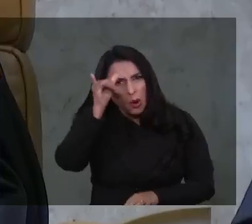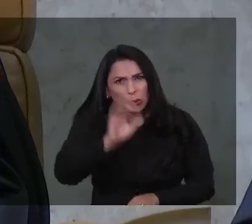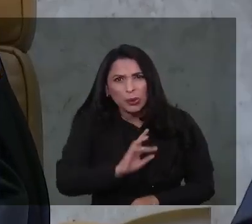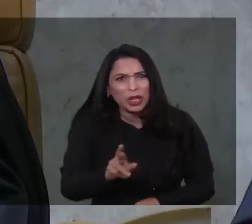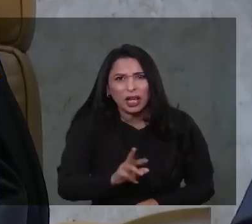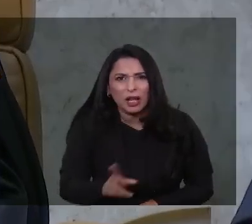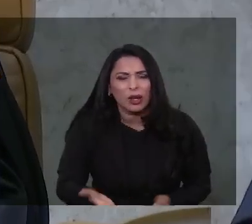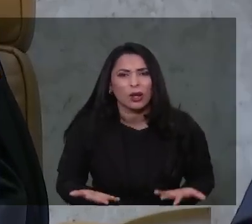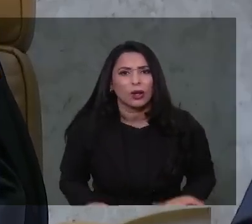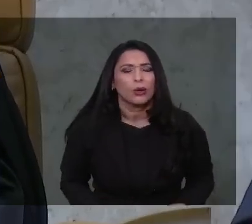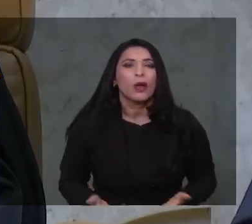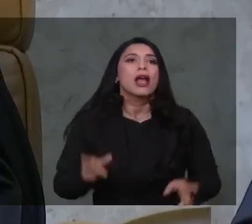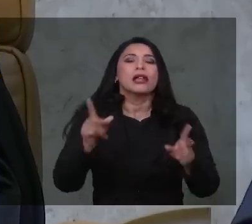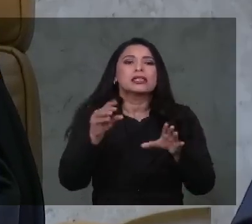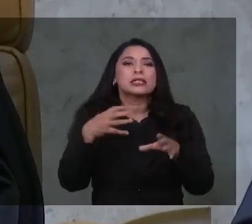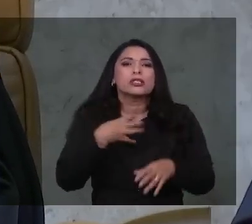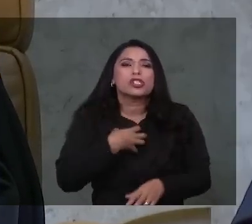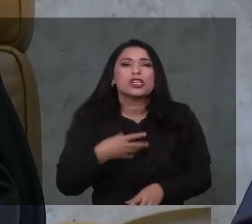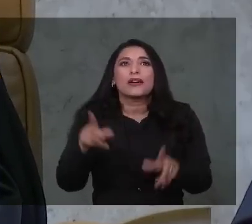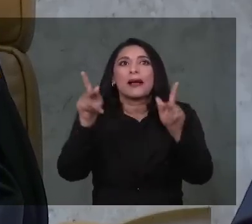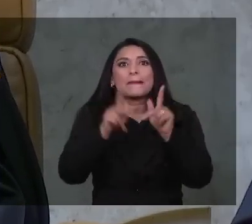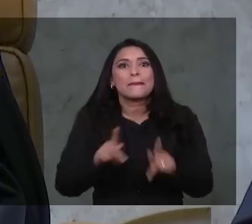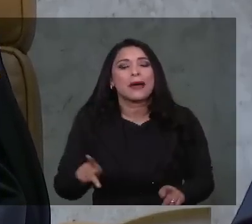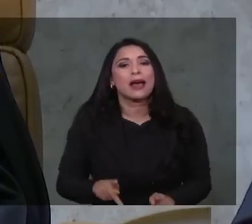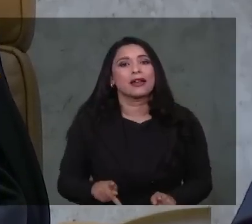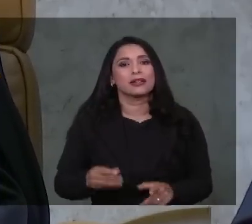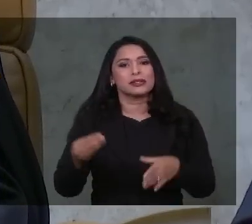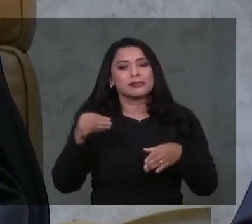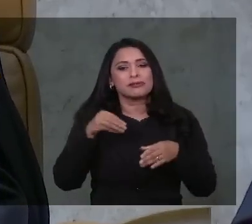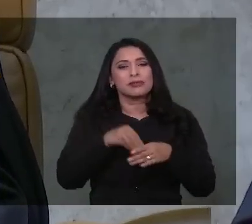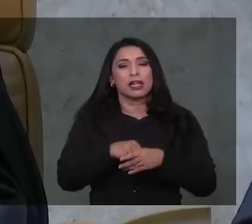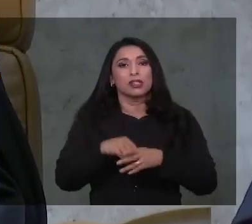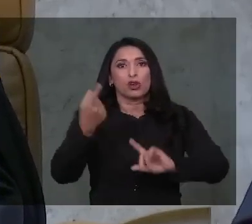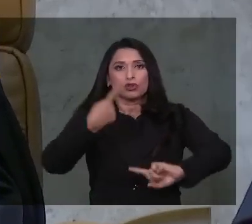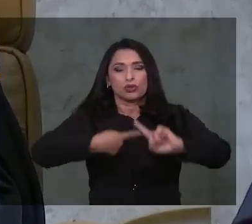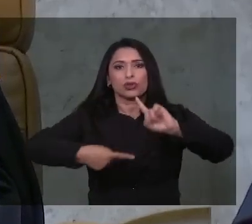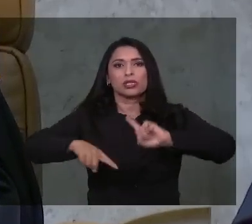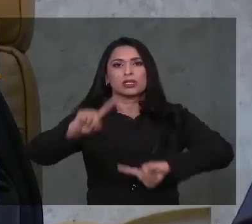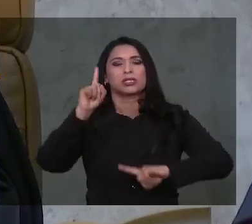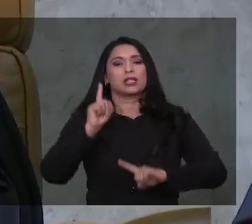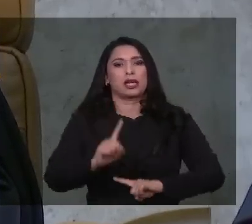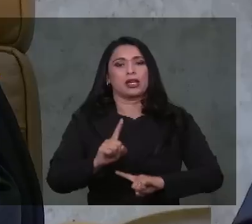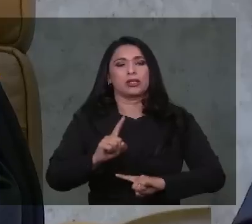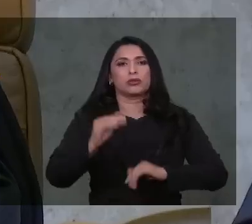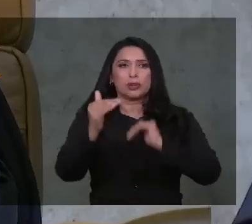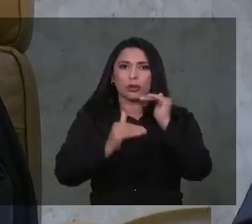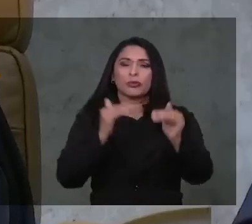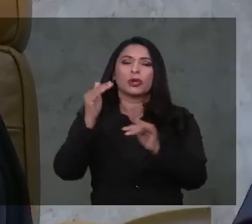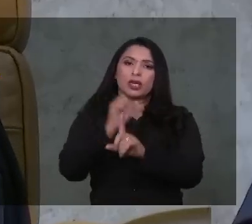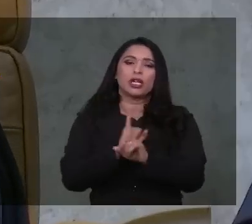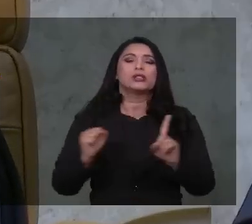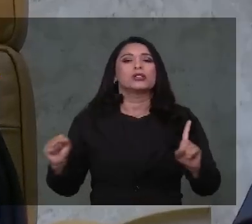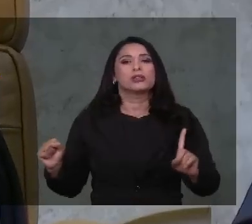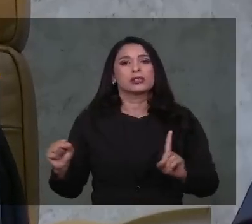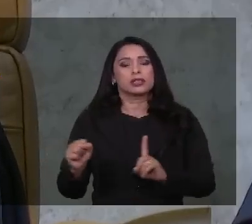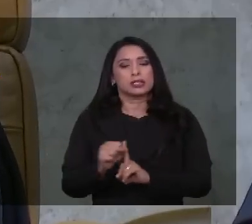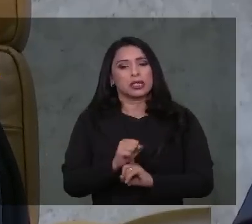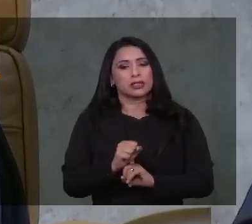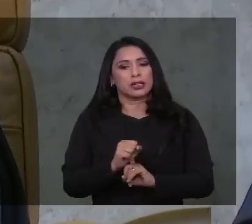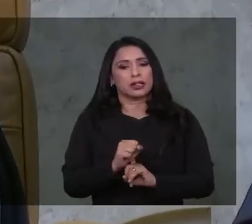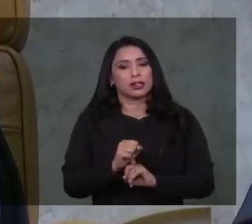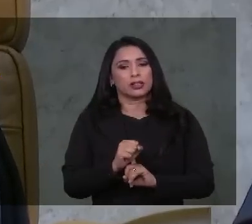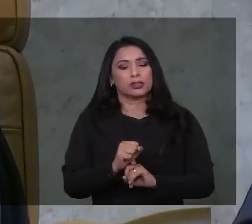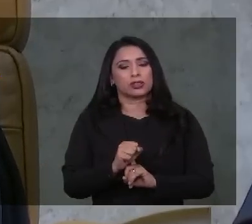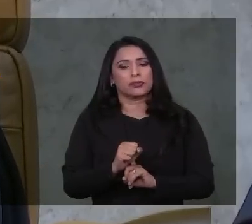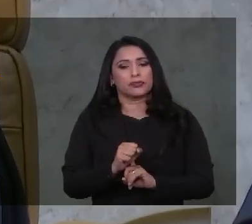interior, para o sucesso pessoal e para o progresso social. A virtude é